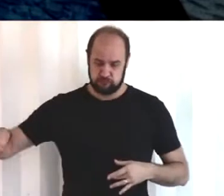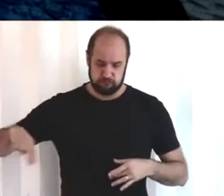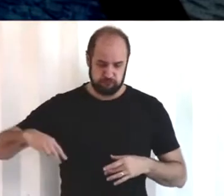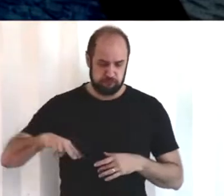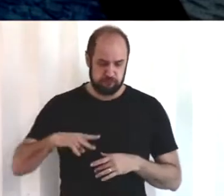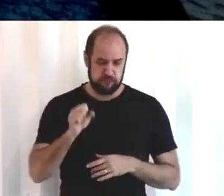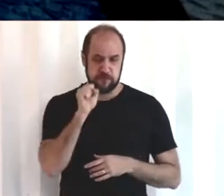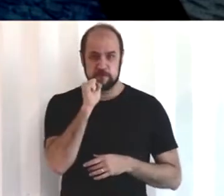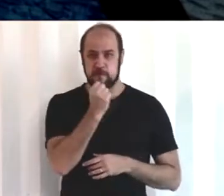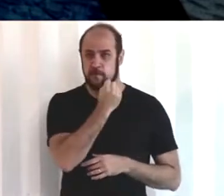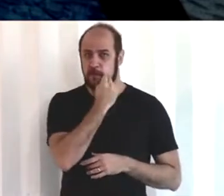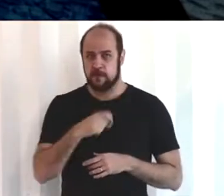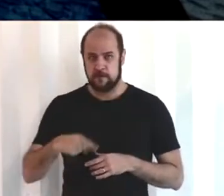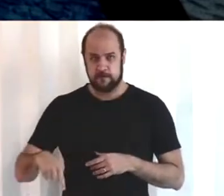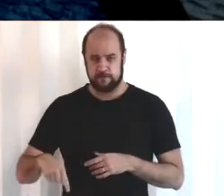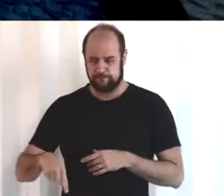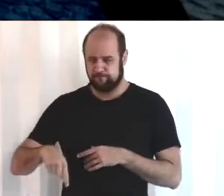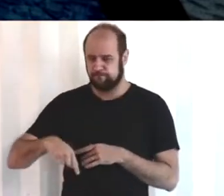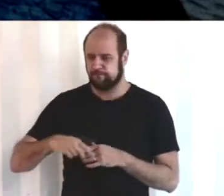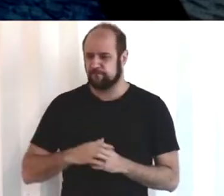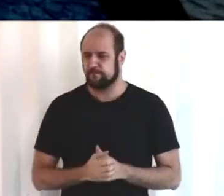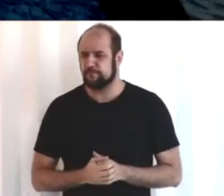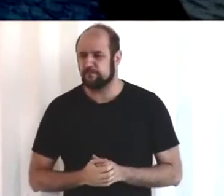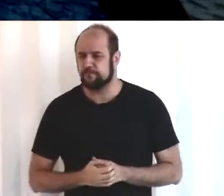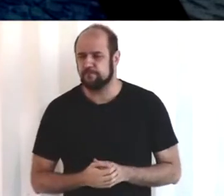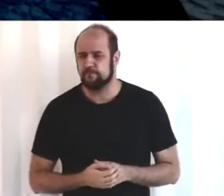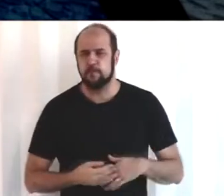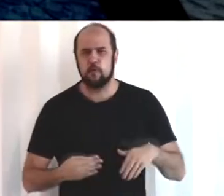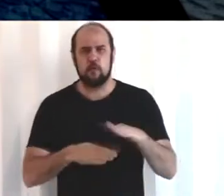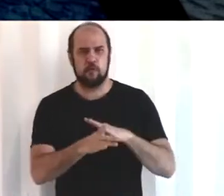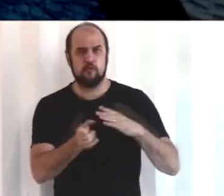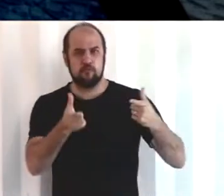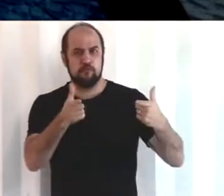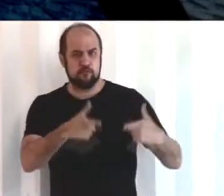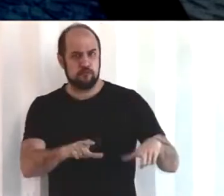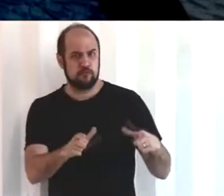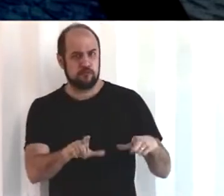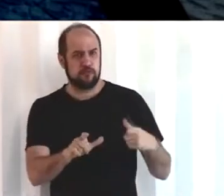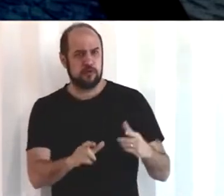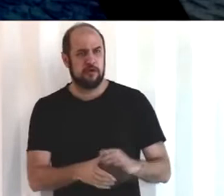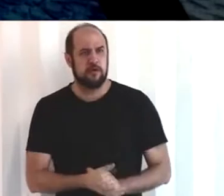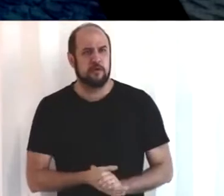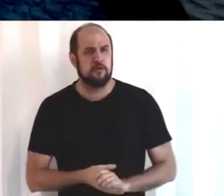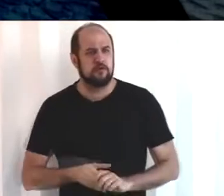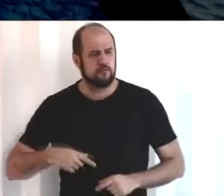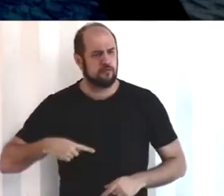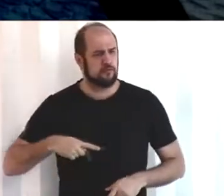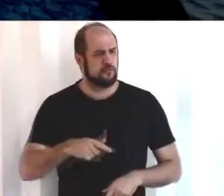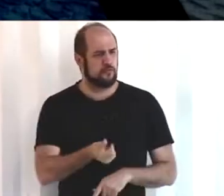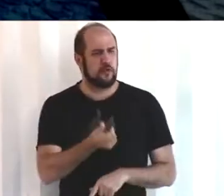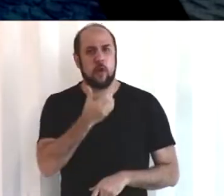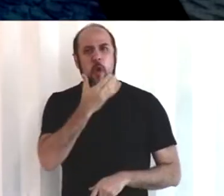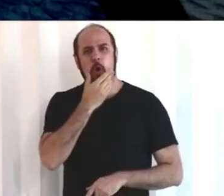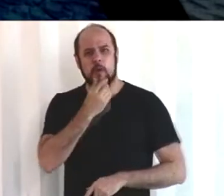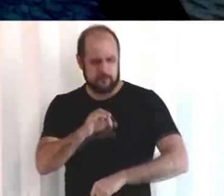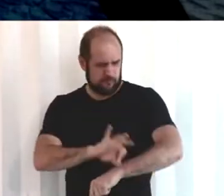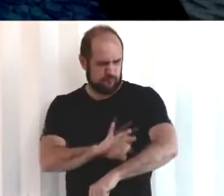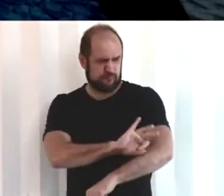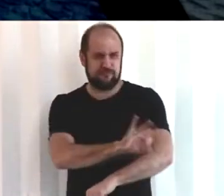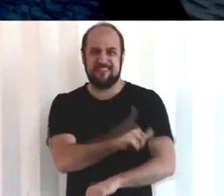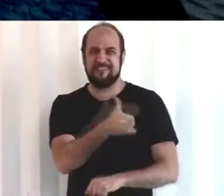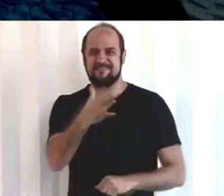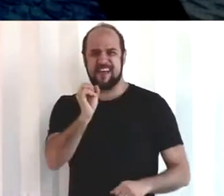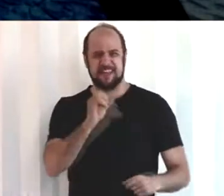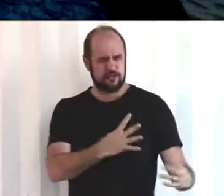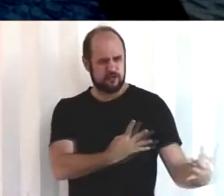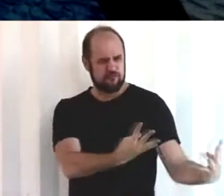e da Galileia. Ao entrar numa aldeia, saíram-lhe ao encontro 10 leprosos, que ficaram de longe